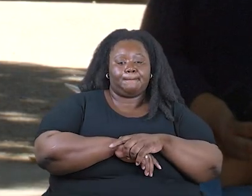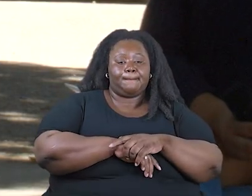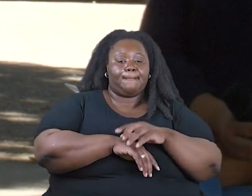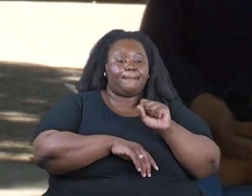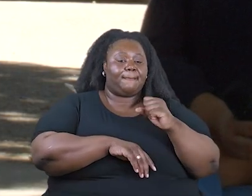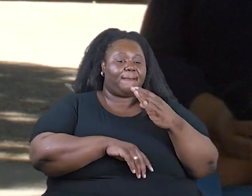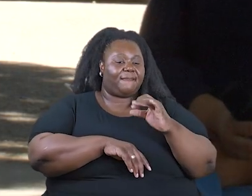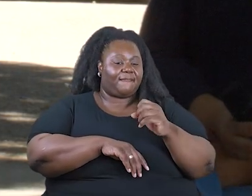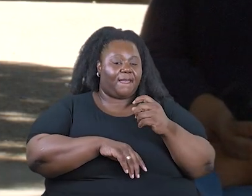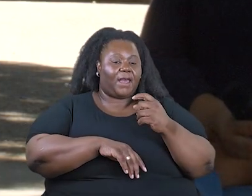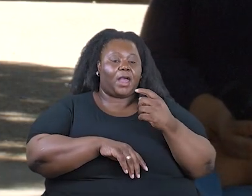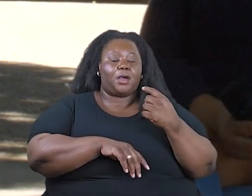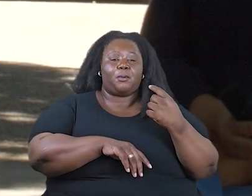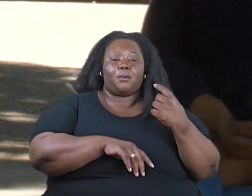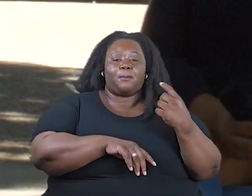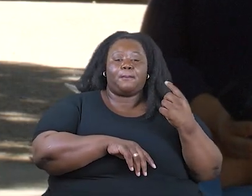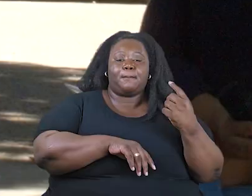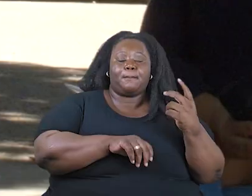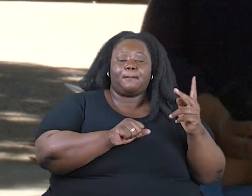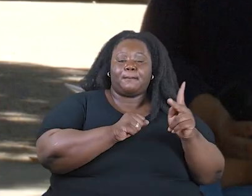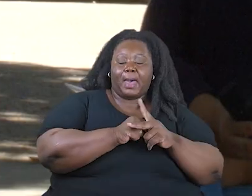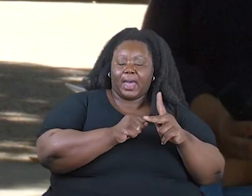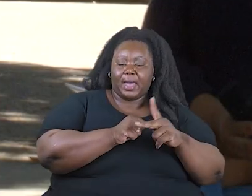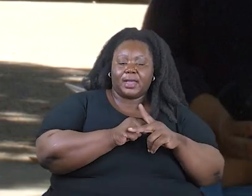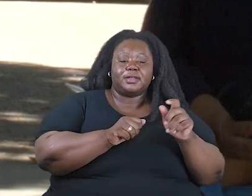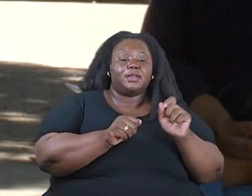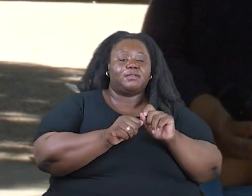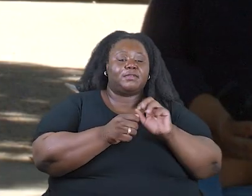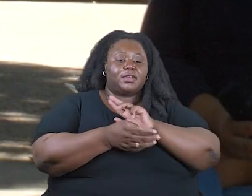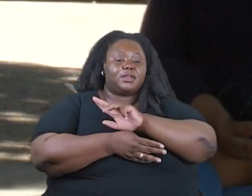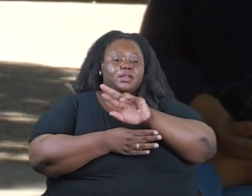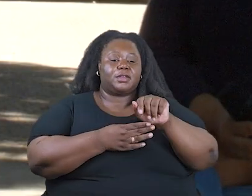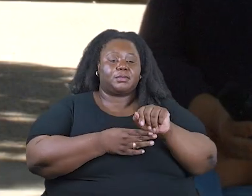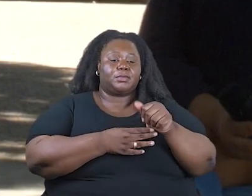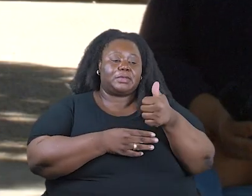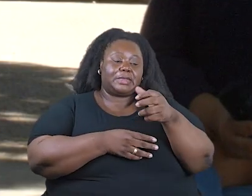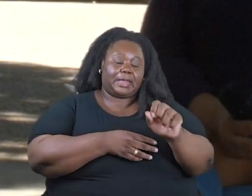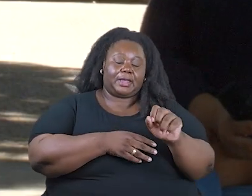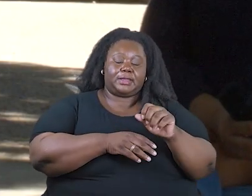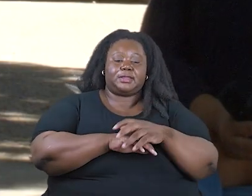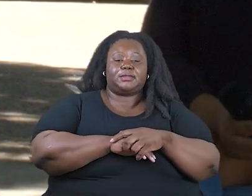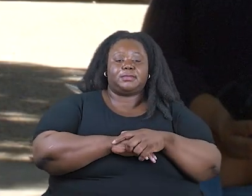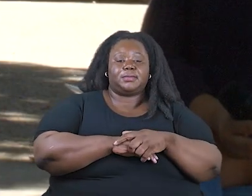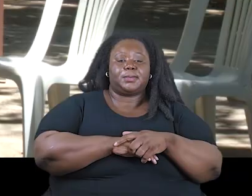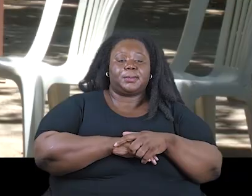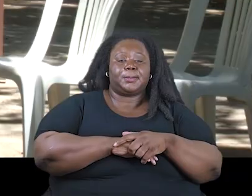saco plástico, pedra, foram feitos como múltiplos em edição de 10.